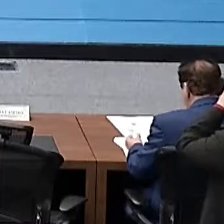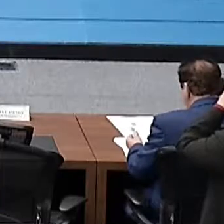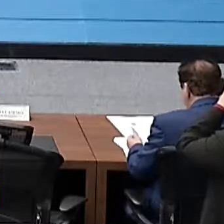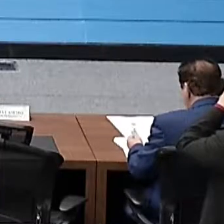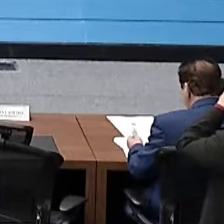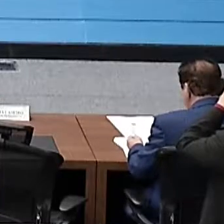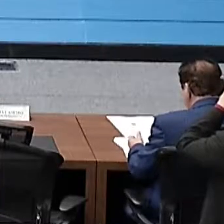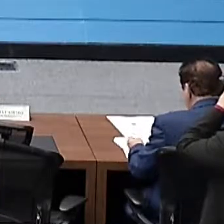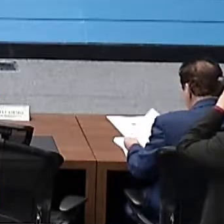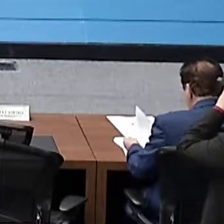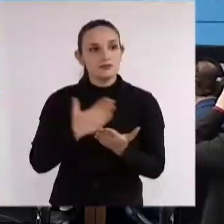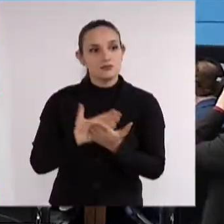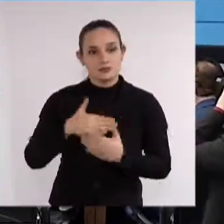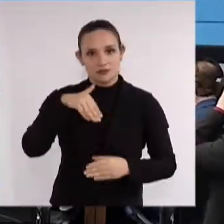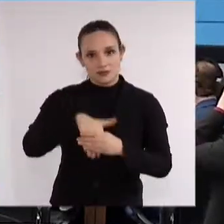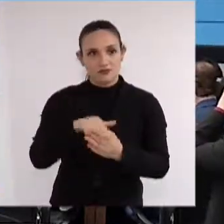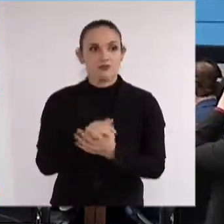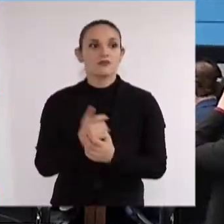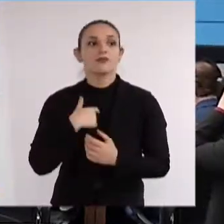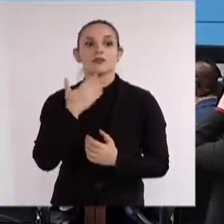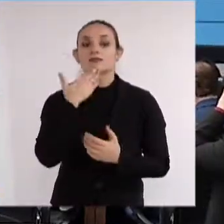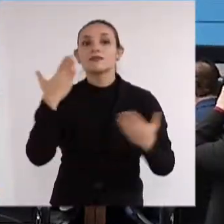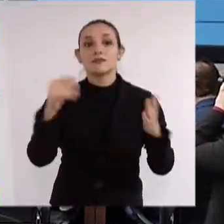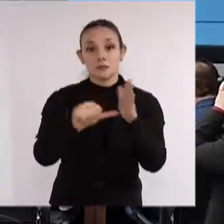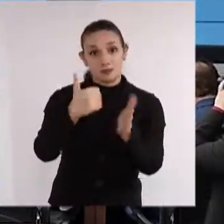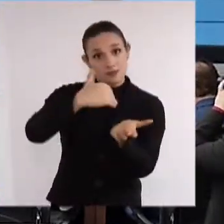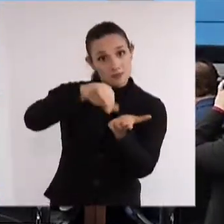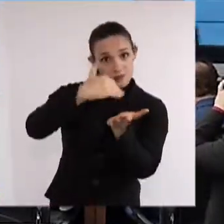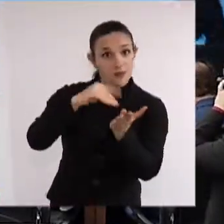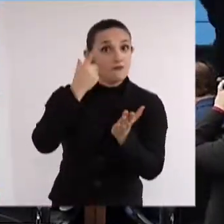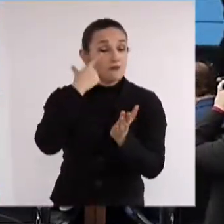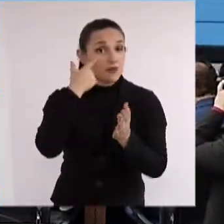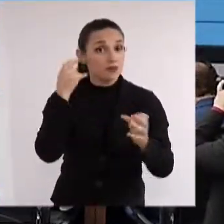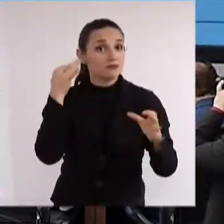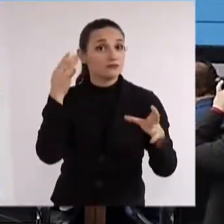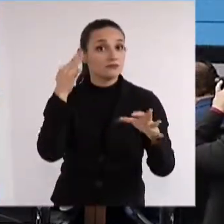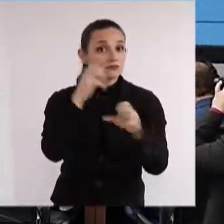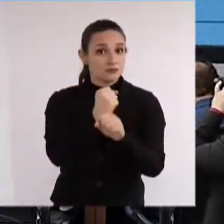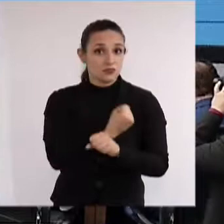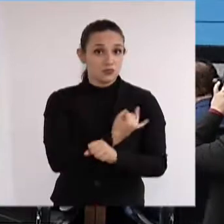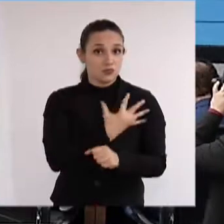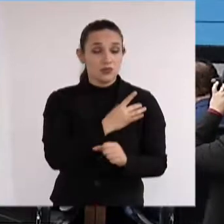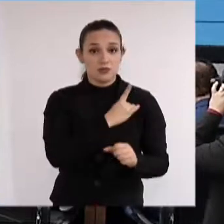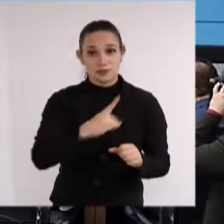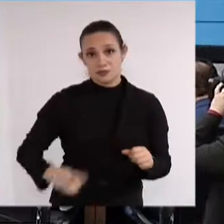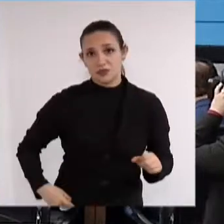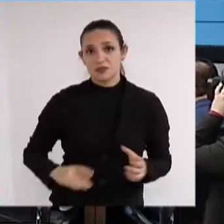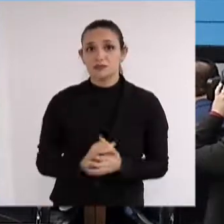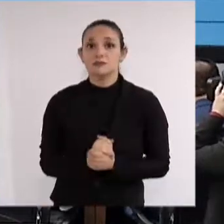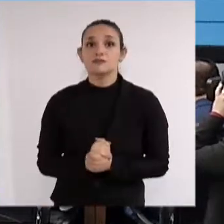Estamos em ordem do dia. Solicito ao deputado primeiro secretário que faça a verificação de quórum.